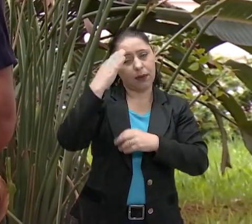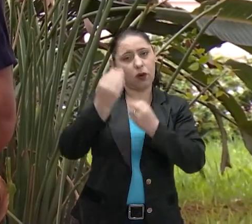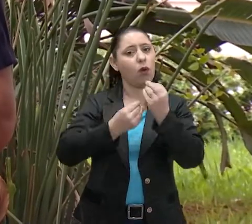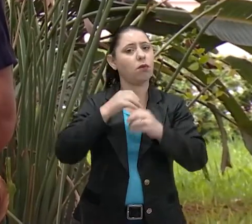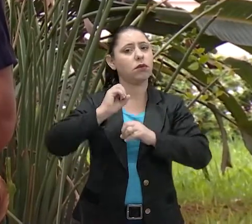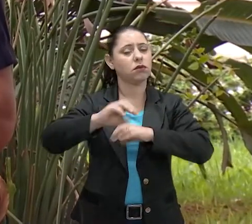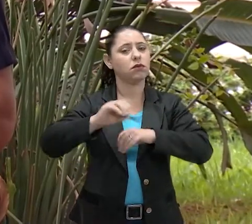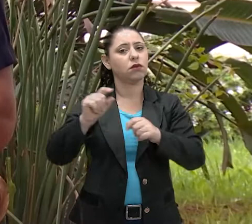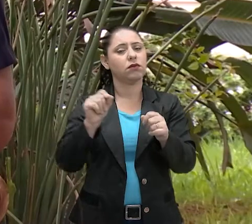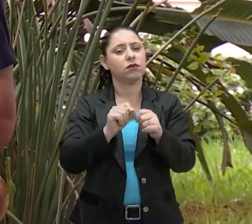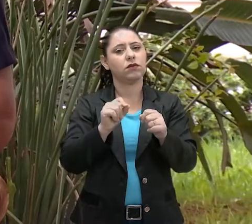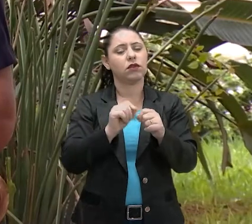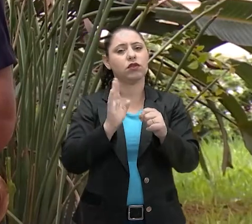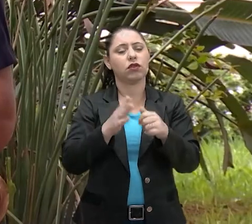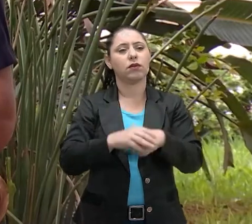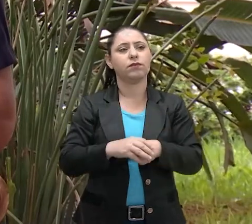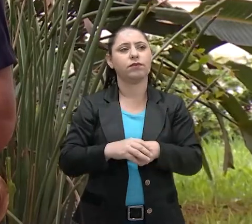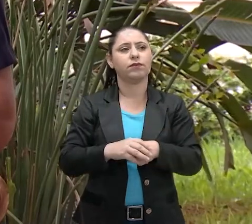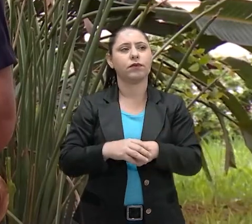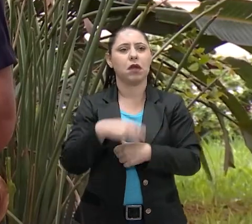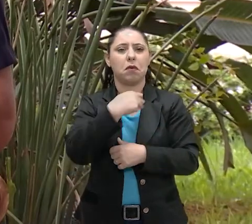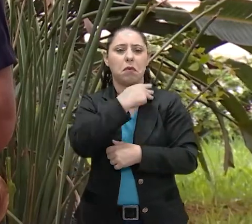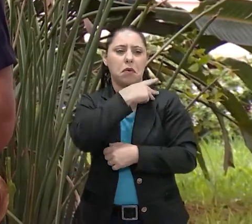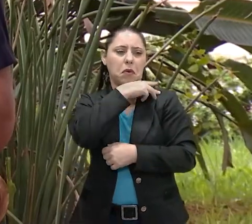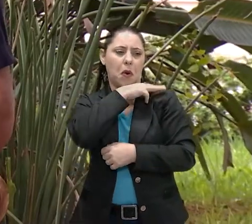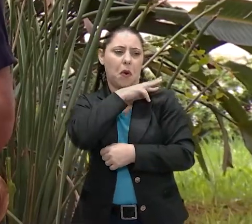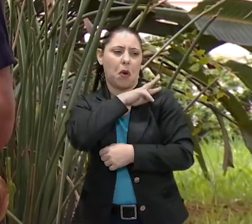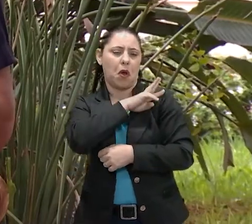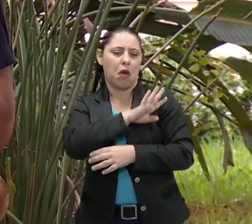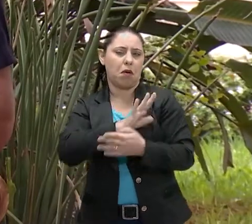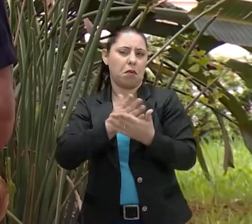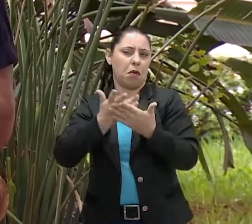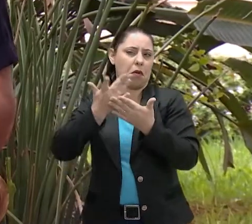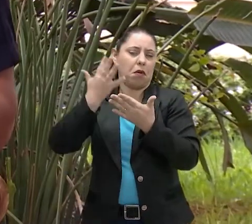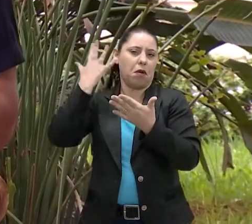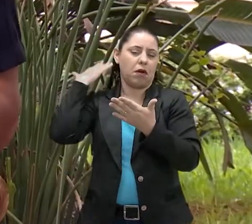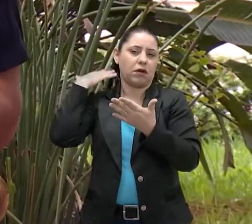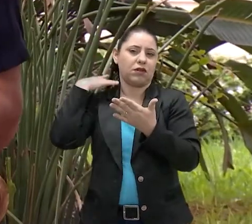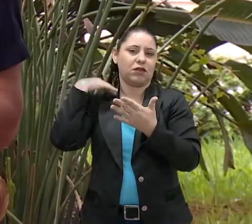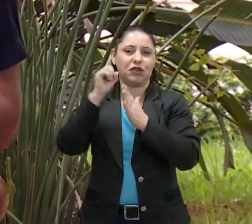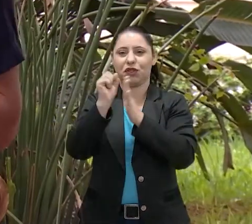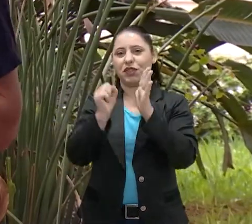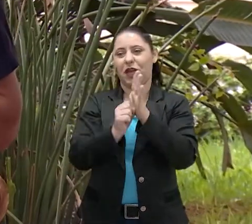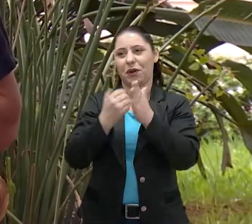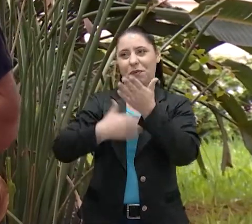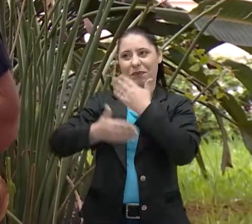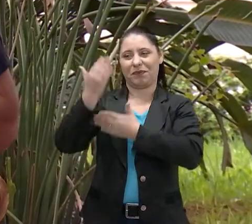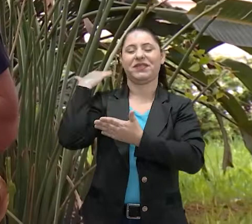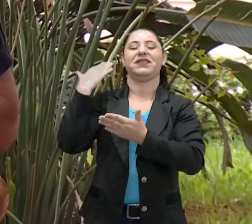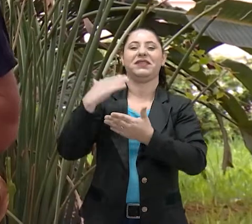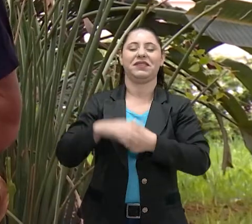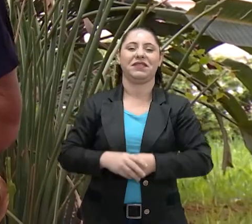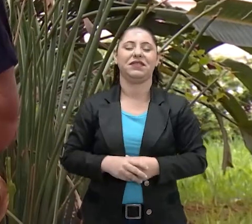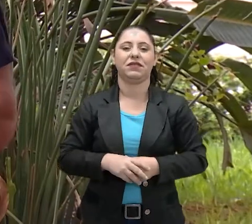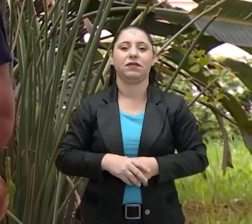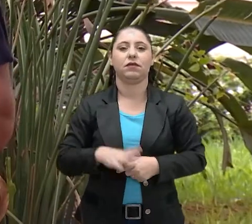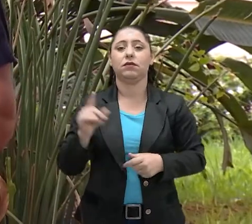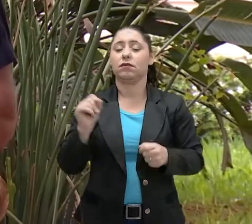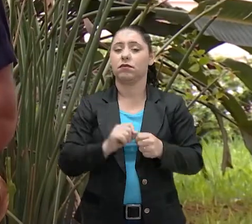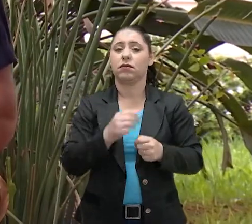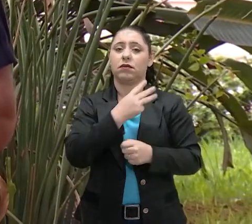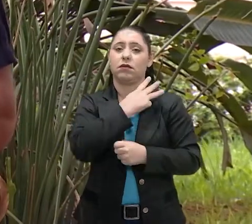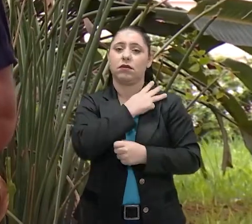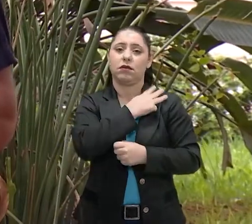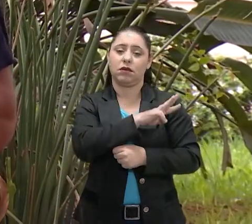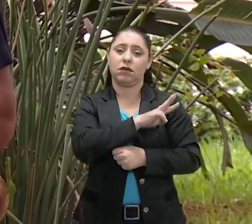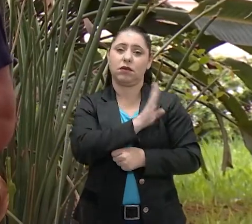ensinar, né? Eu fiz, na verdade, no segundo grau, há muito tempo atrás, que sou uma pessoa que nasceu no século passado, e fiz